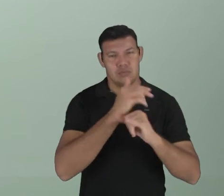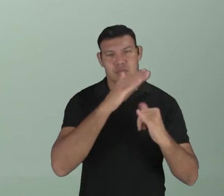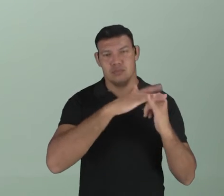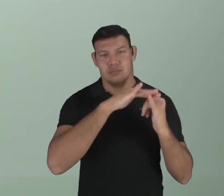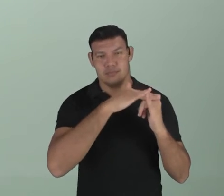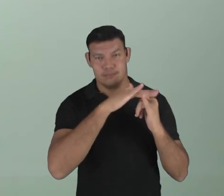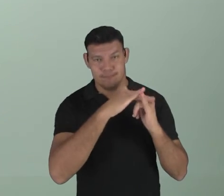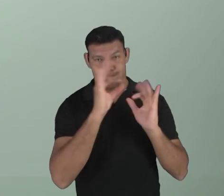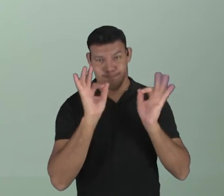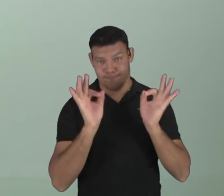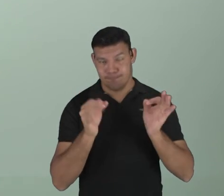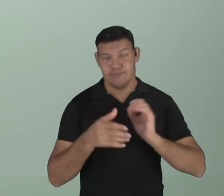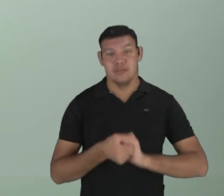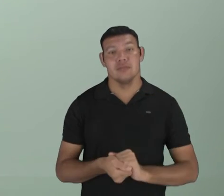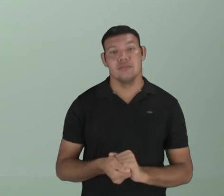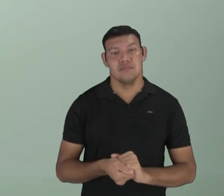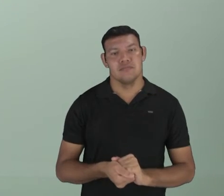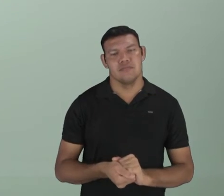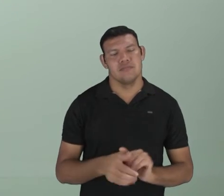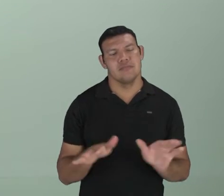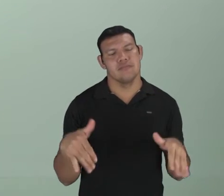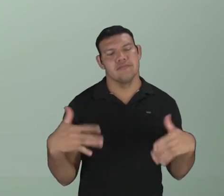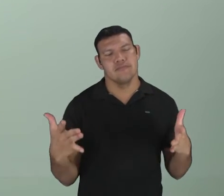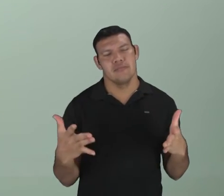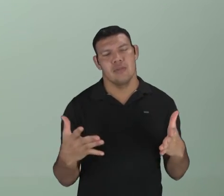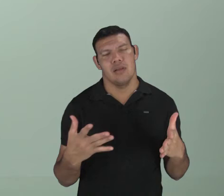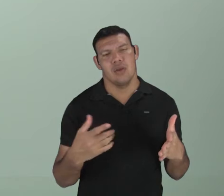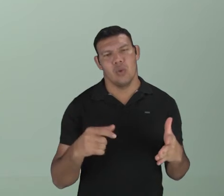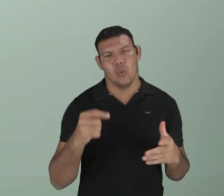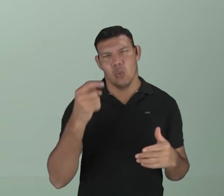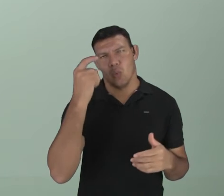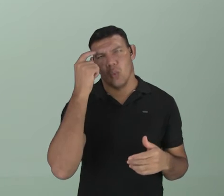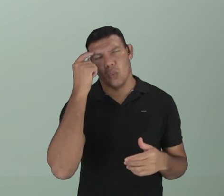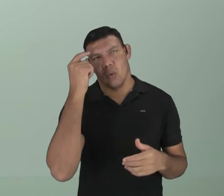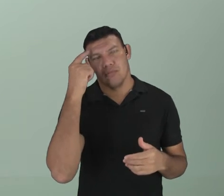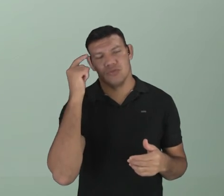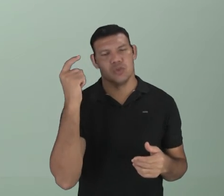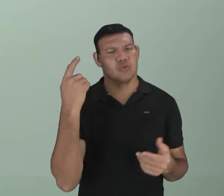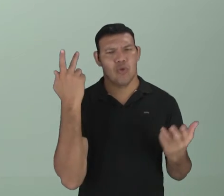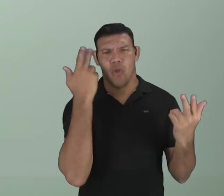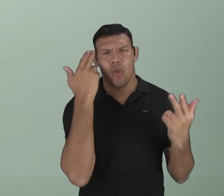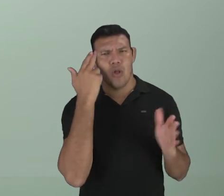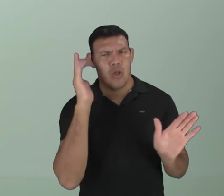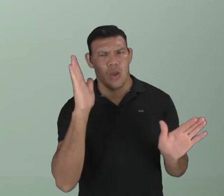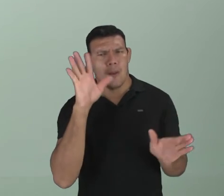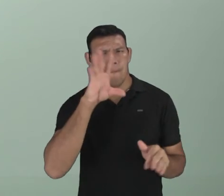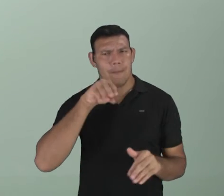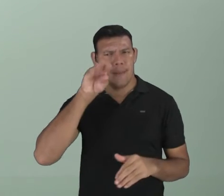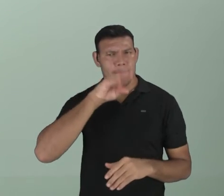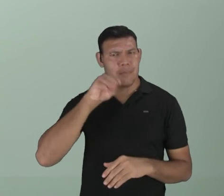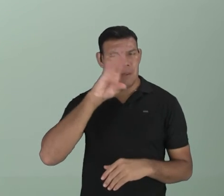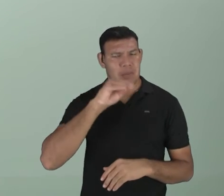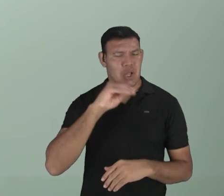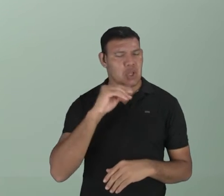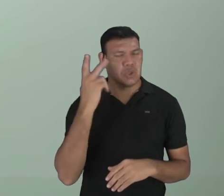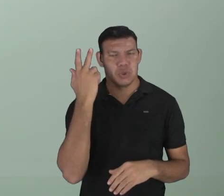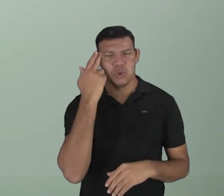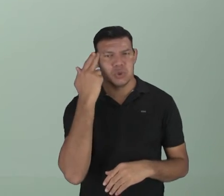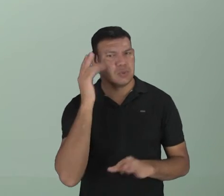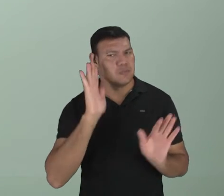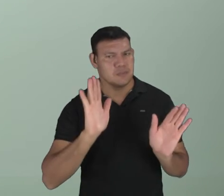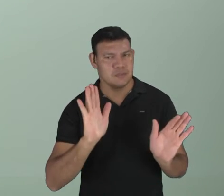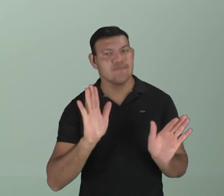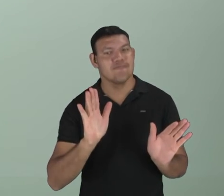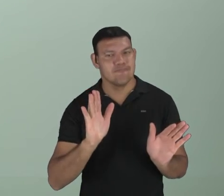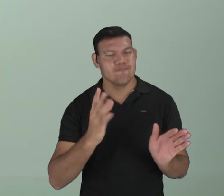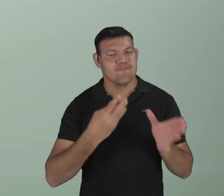YouTube, certo? Que aí você não vai precisar nem se concentrar, vai estar agindo naturalmente, vai estar falando naturalmente